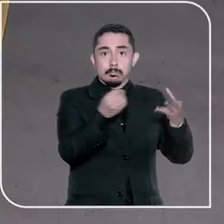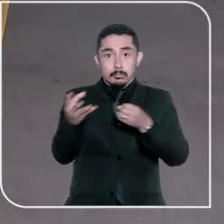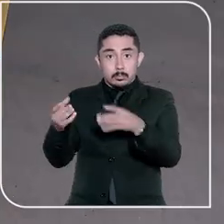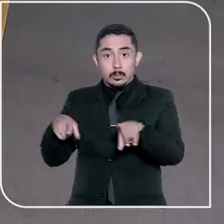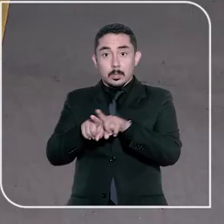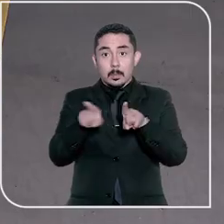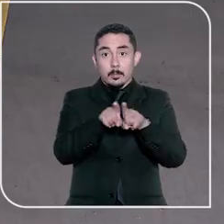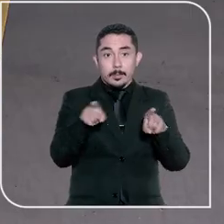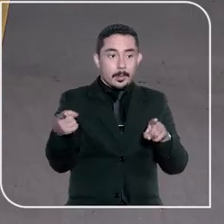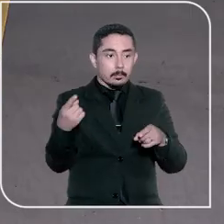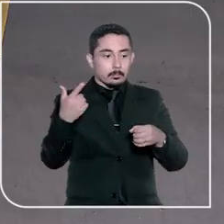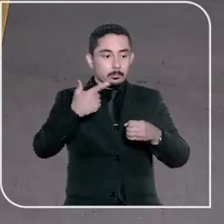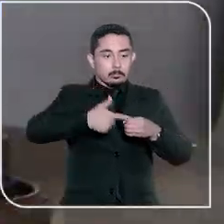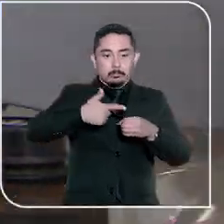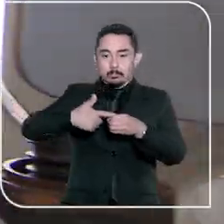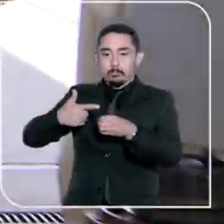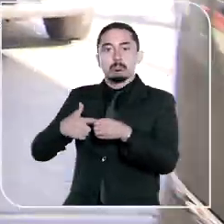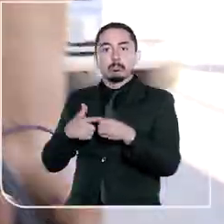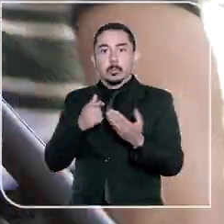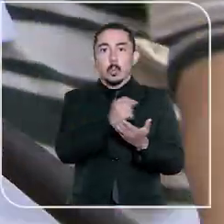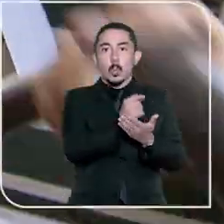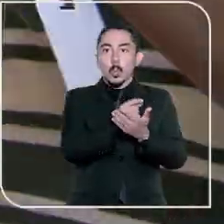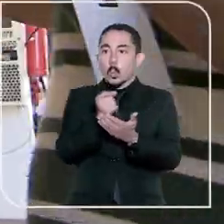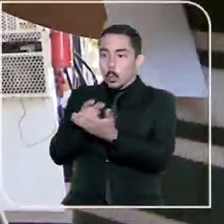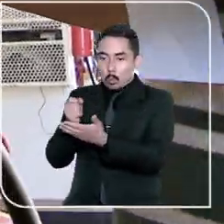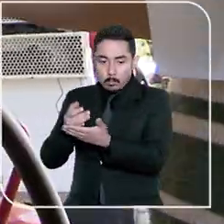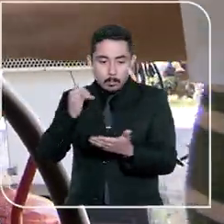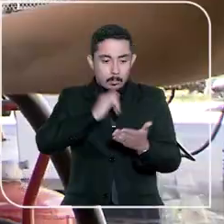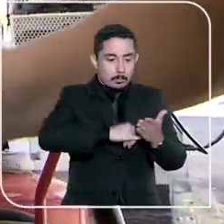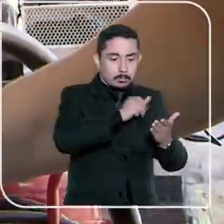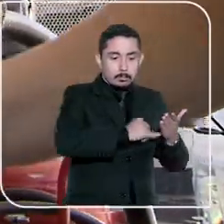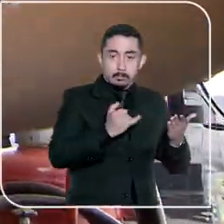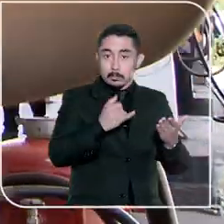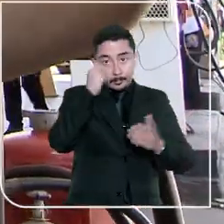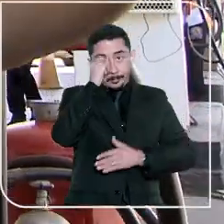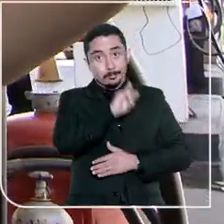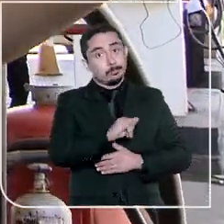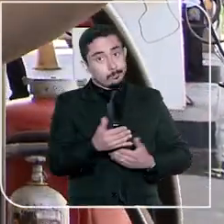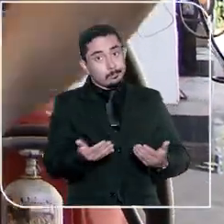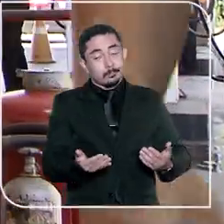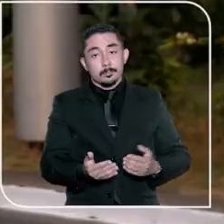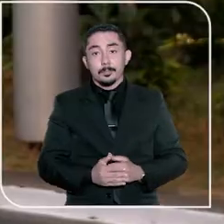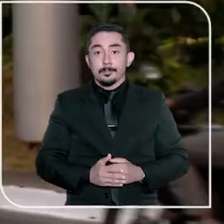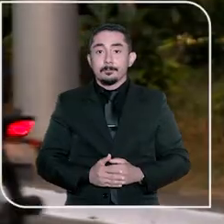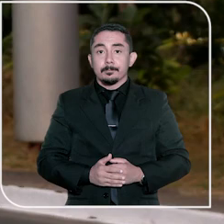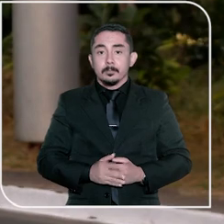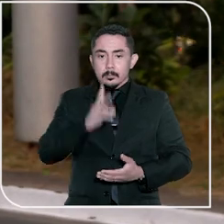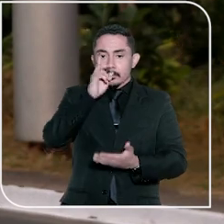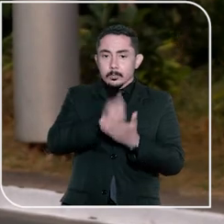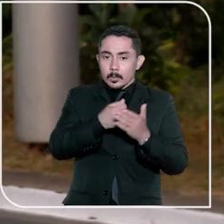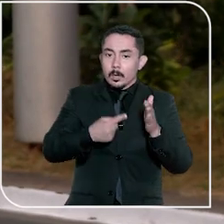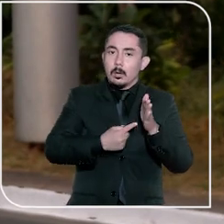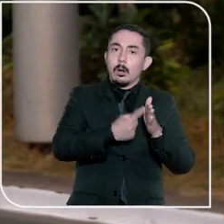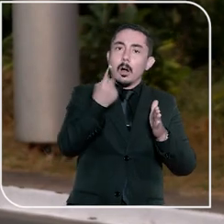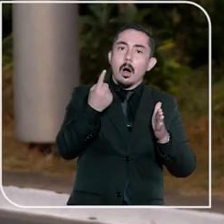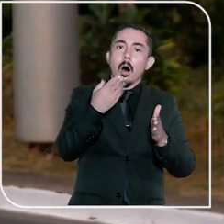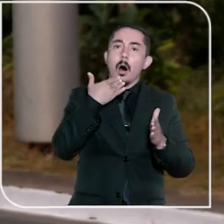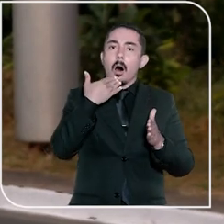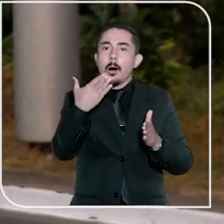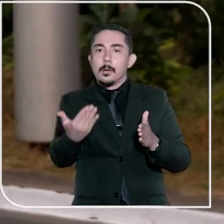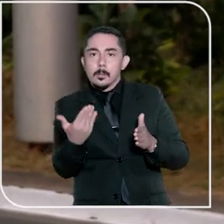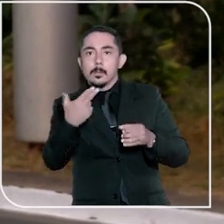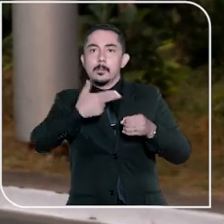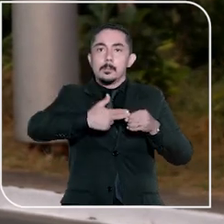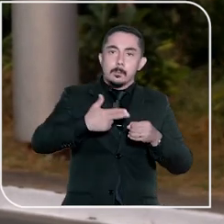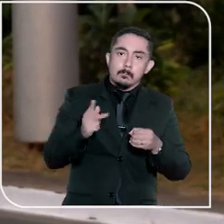e postos de combustíveis comprassem derivados de Petróleo sem a incidência da Sid em primeira instância o pedido da